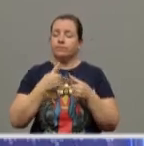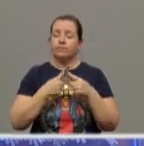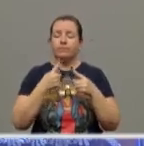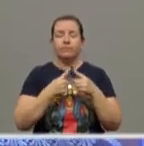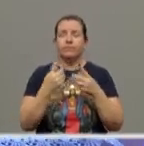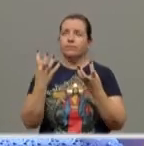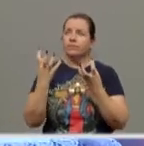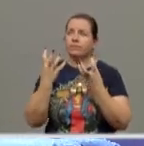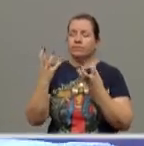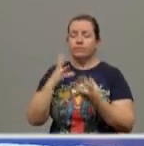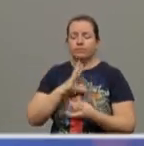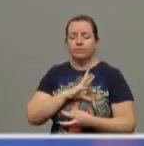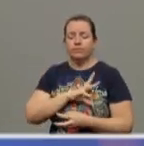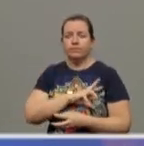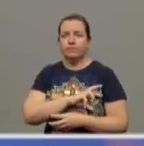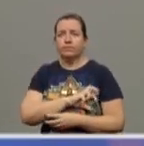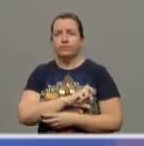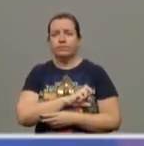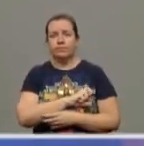cura-me